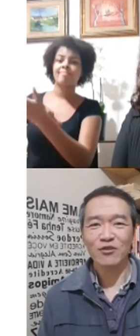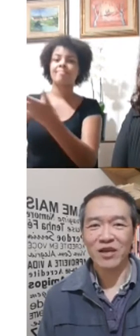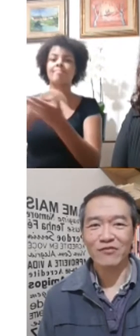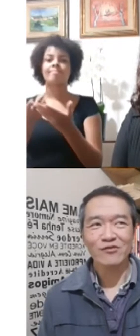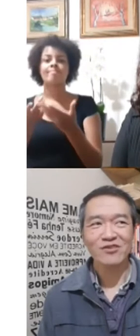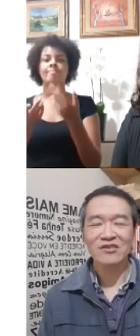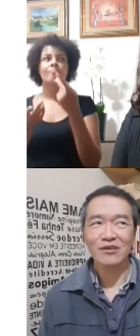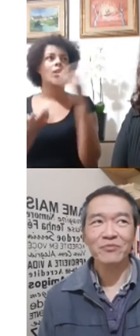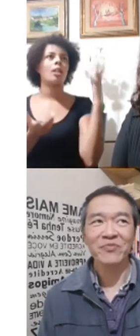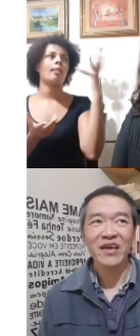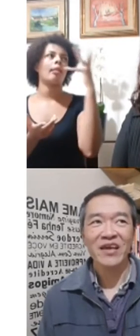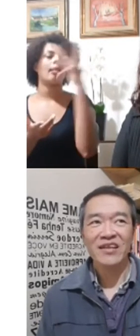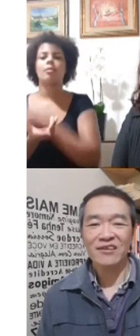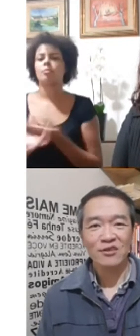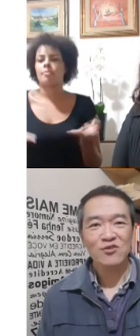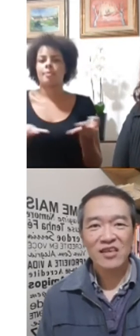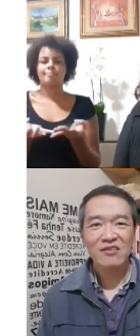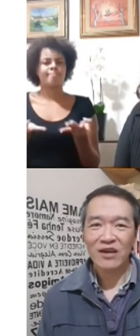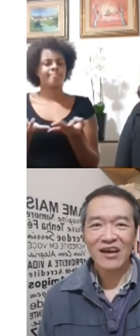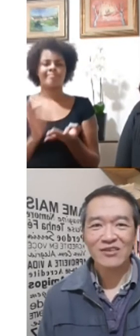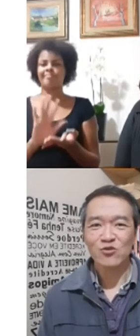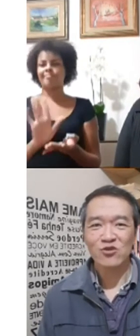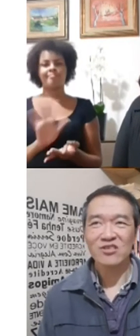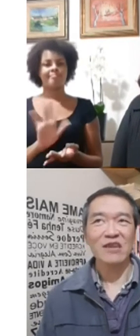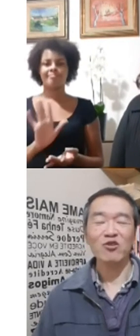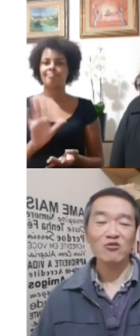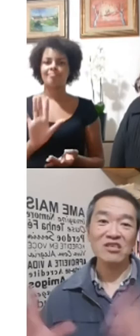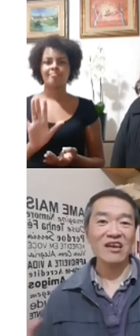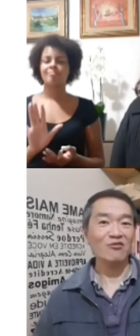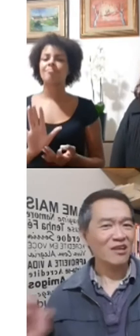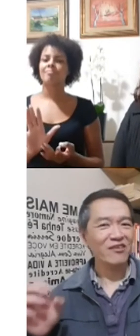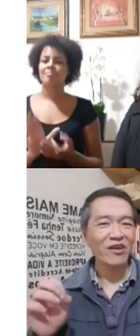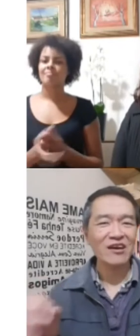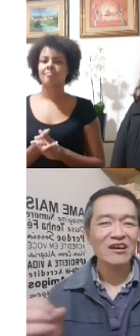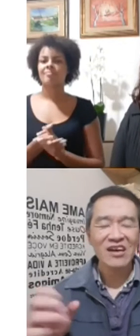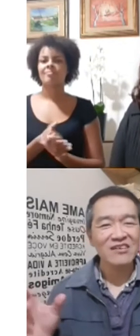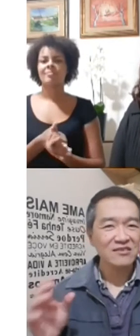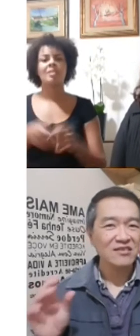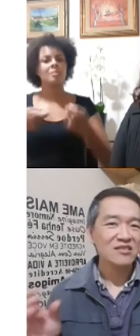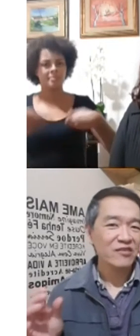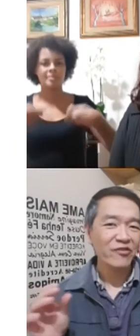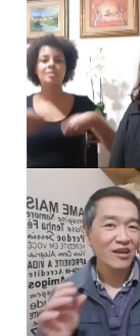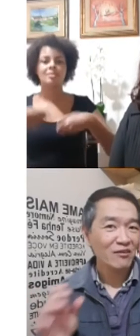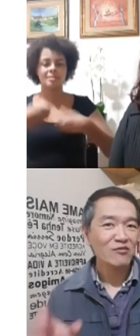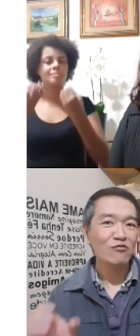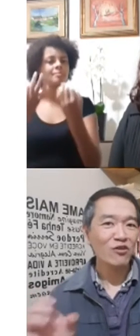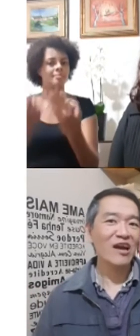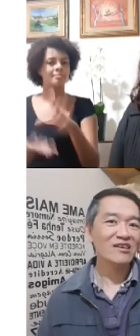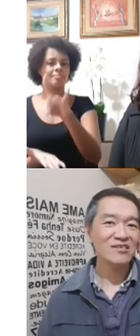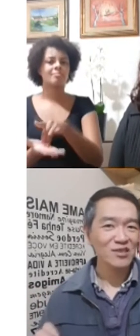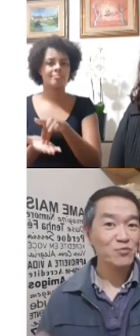é lindo e maravilhoso, não. O negócio tem lugares ruins e é muito genérico. Tem que falar, às vezes a gente tem que falar